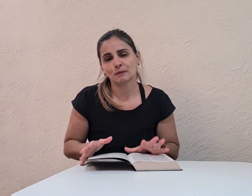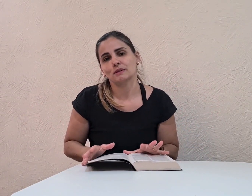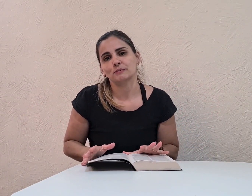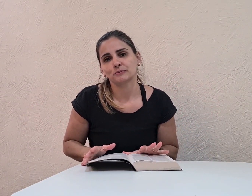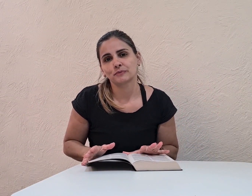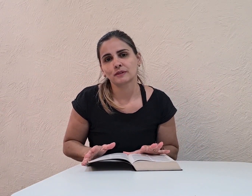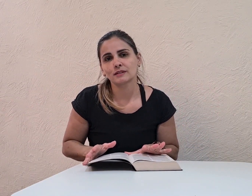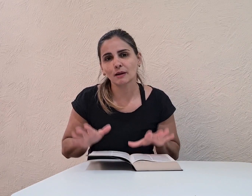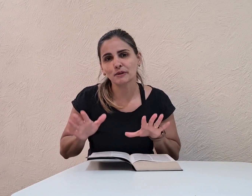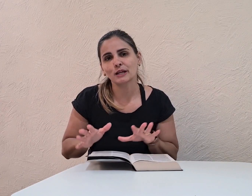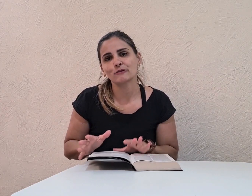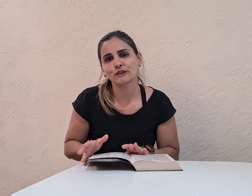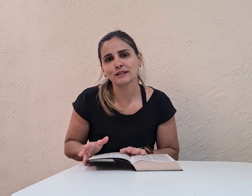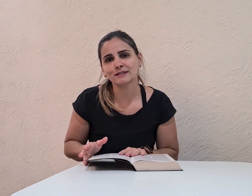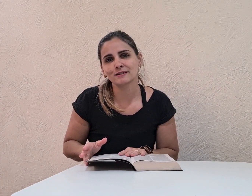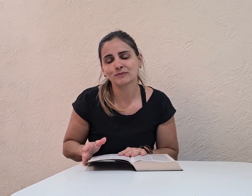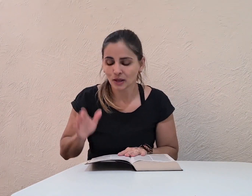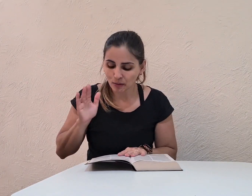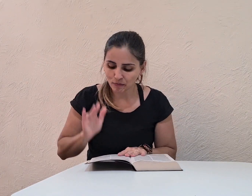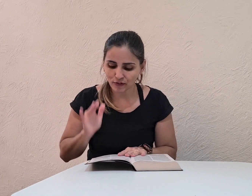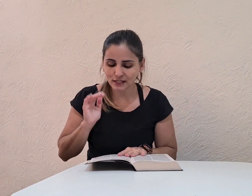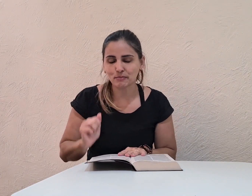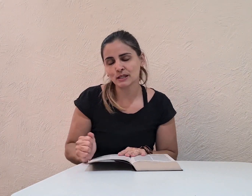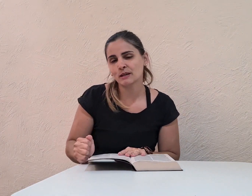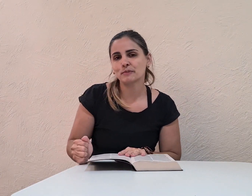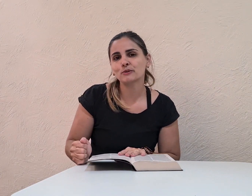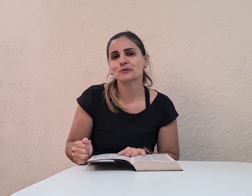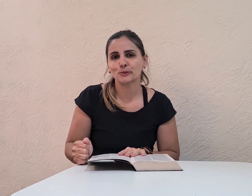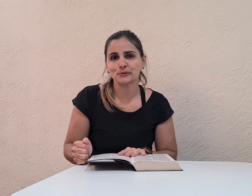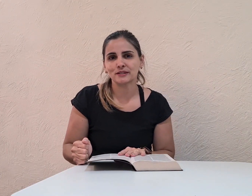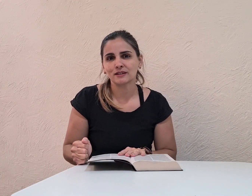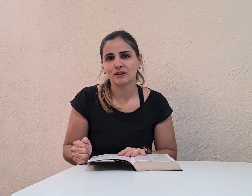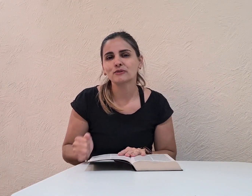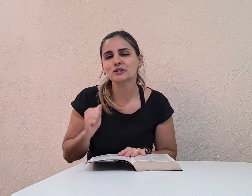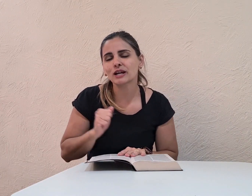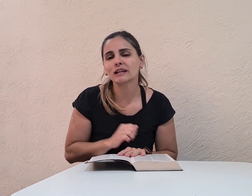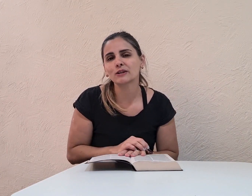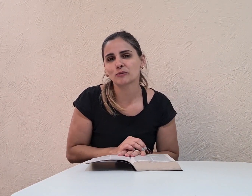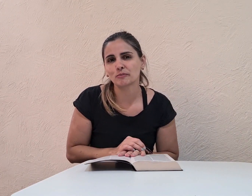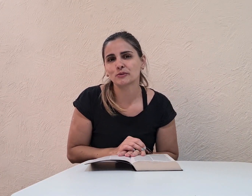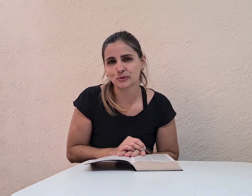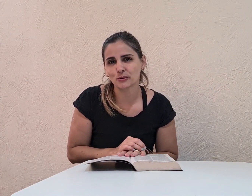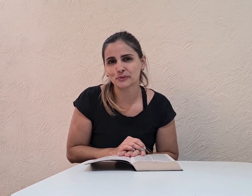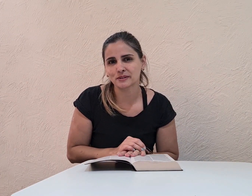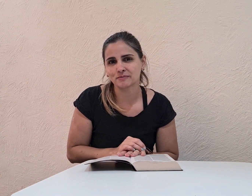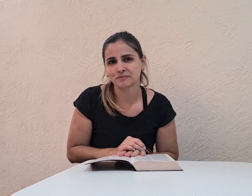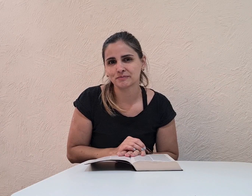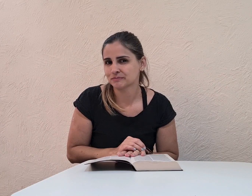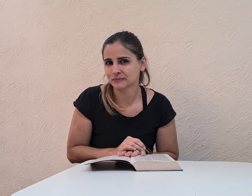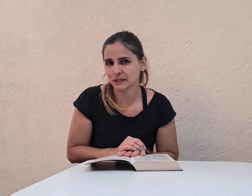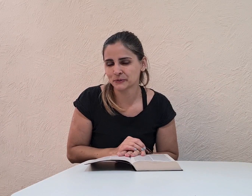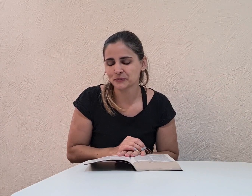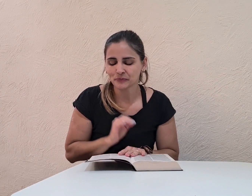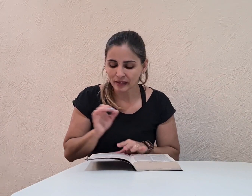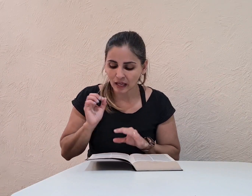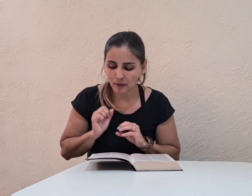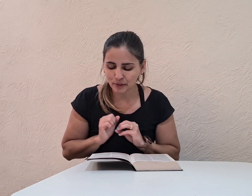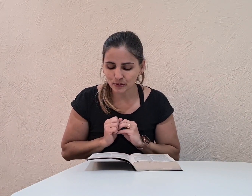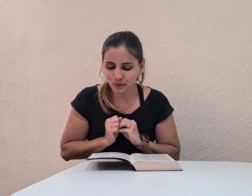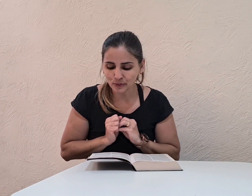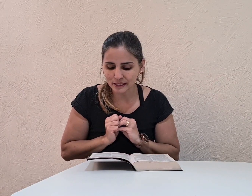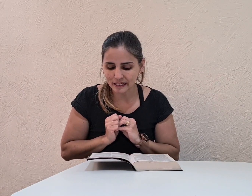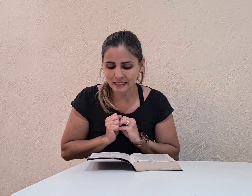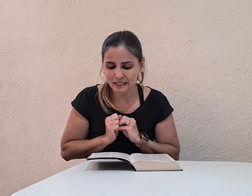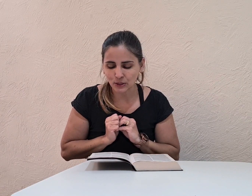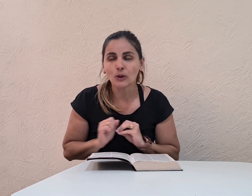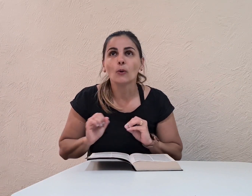Deus tem pra mim. E sabe o que ele fez? Me fez abrir em Hebreus 11. Vocês já leram Hebreus 11? Não?